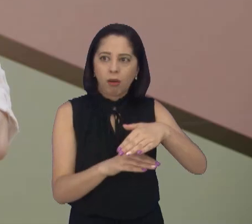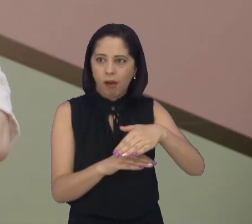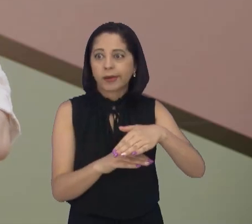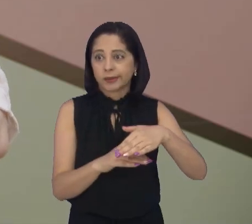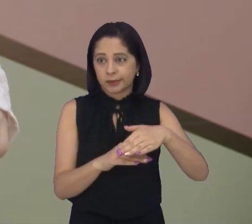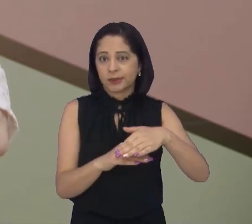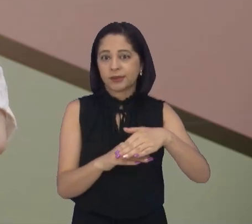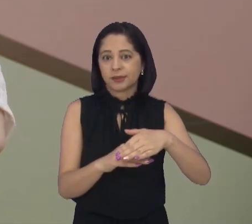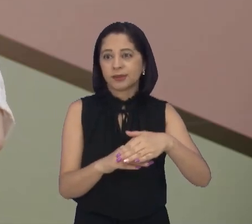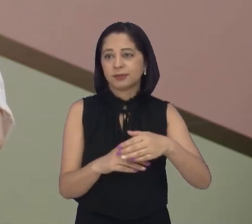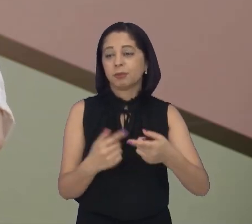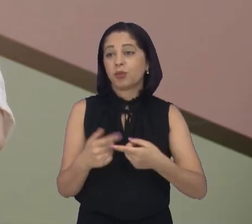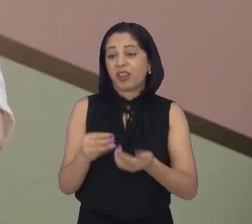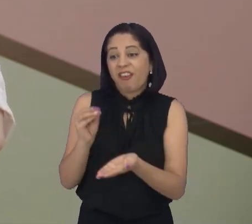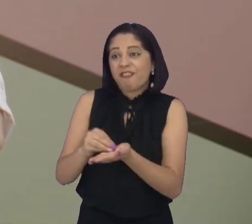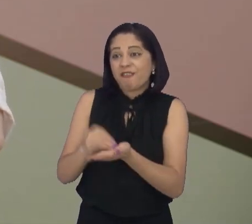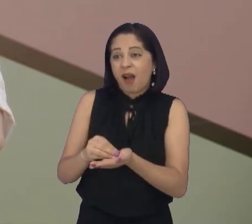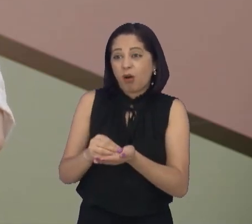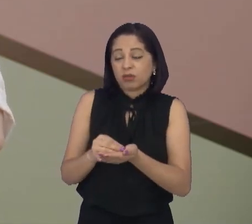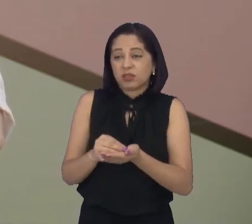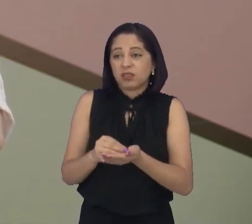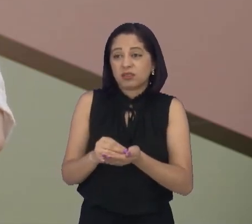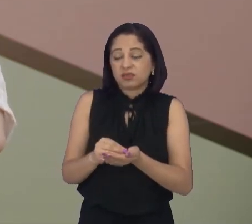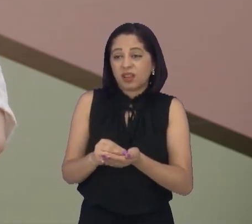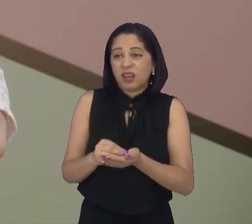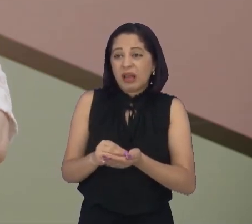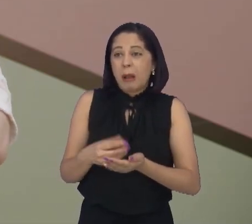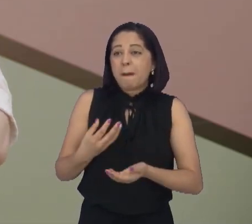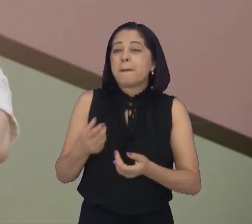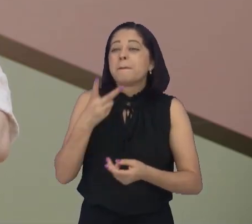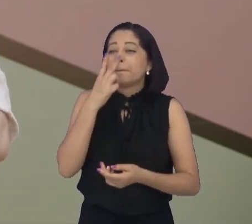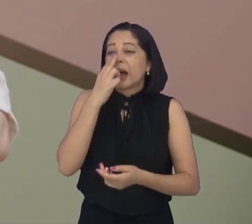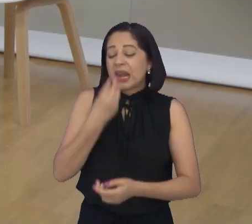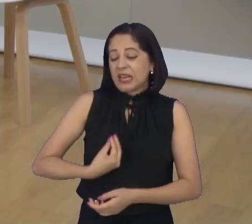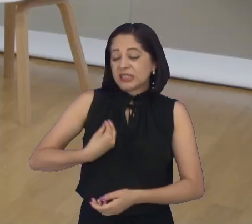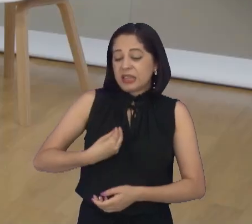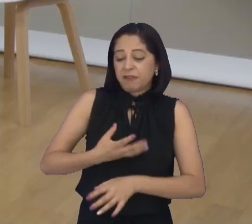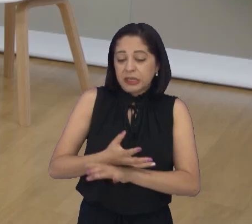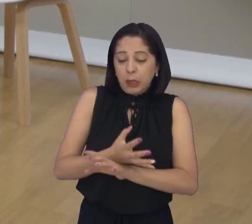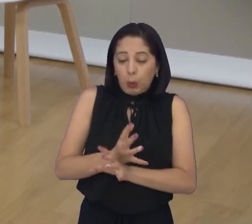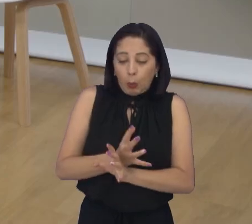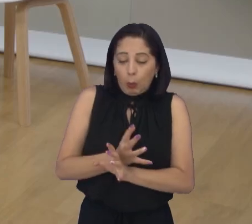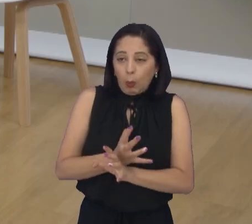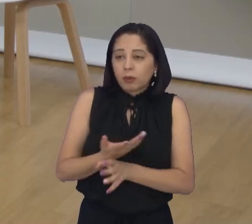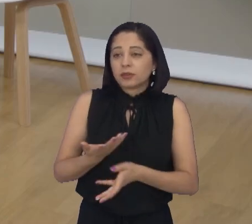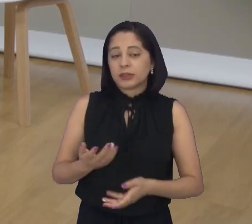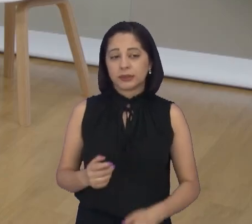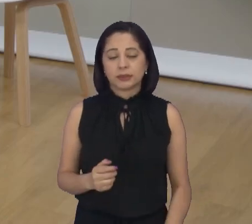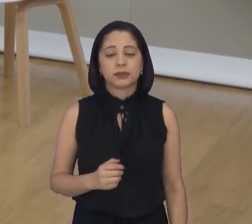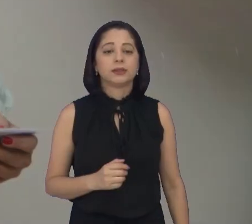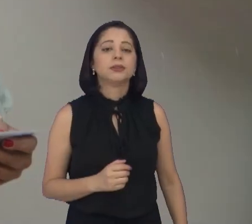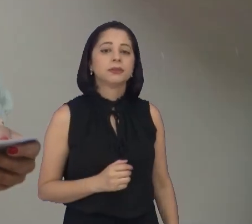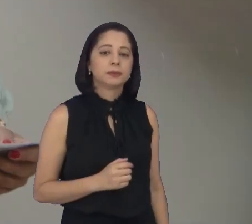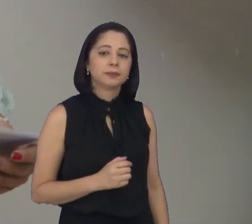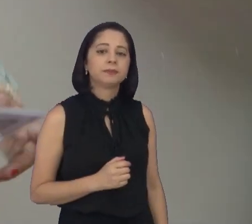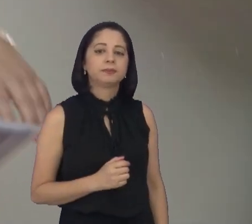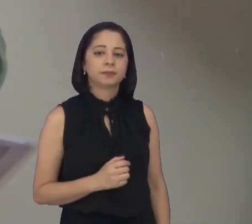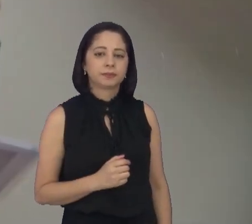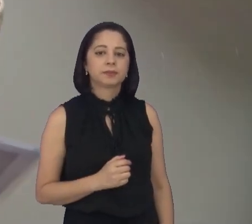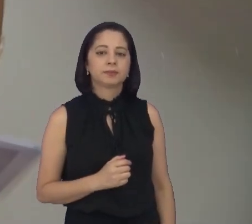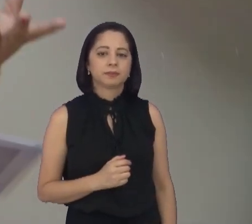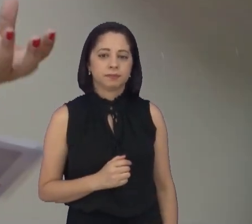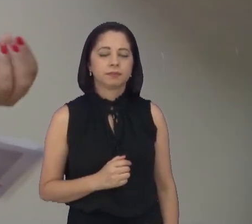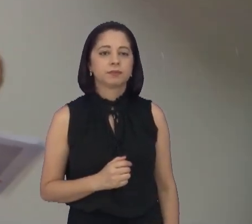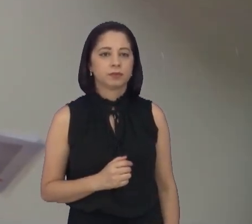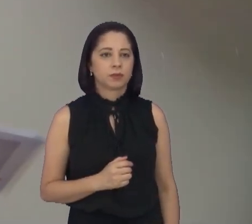preencher vazios emocionais. Então, assim, podem ser multifatorial. São vários fatores, né? Exatamente. Entendi. Júlia, e você,